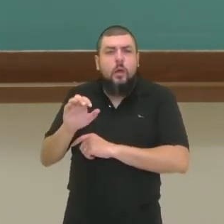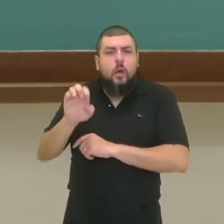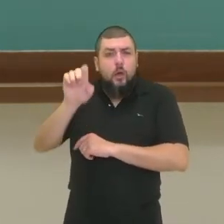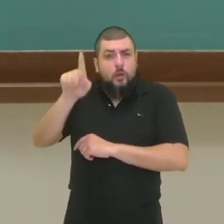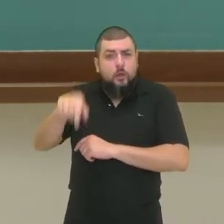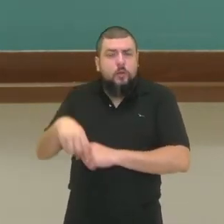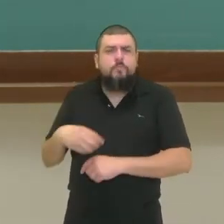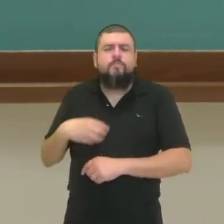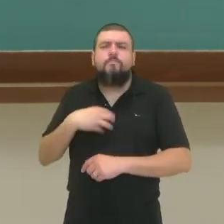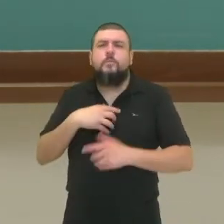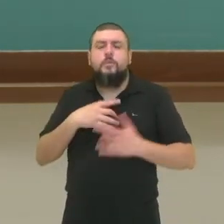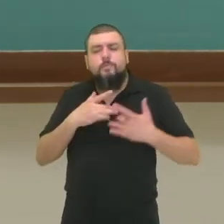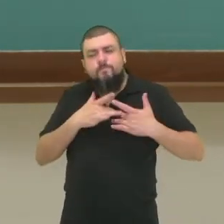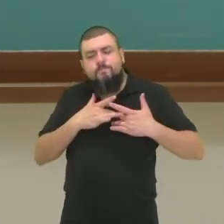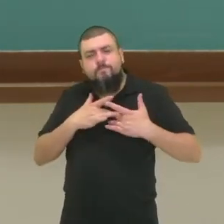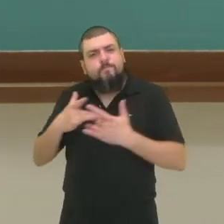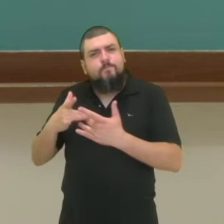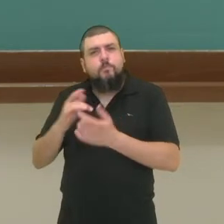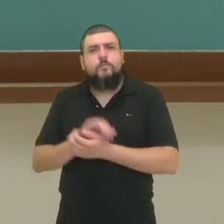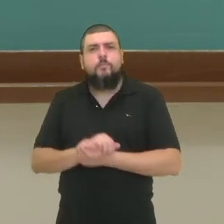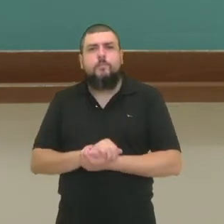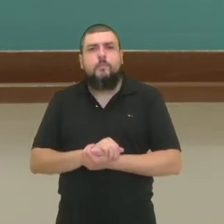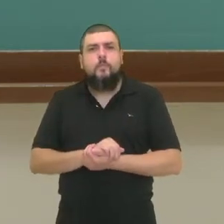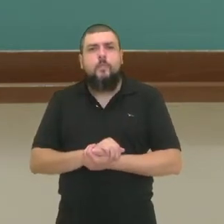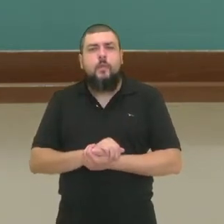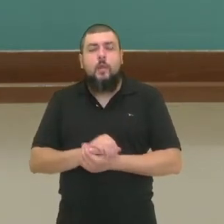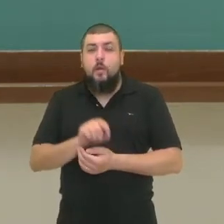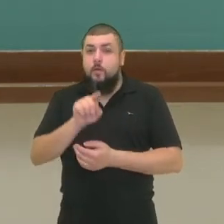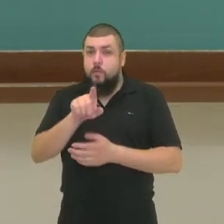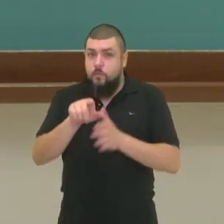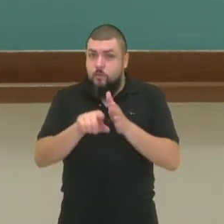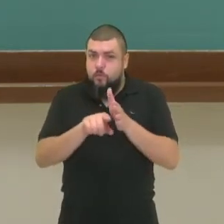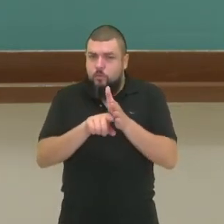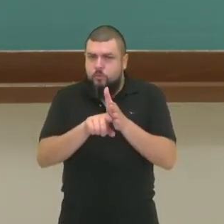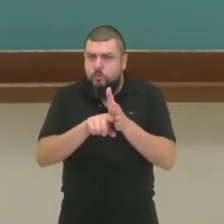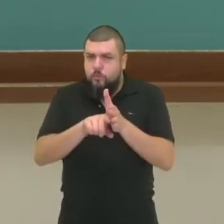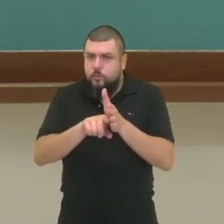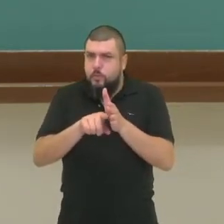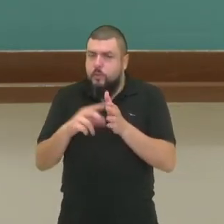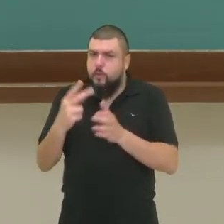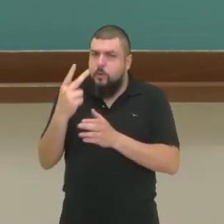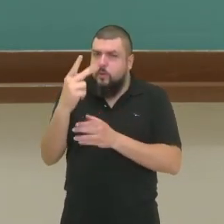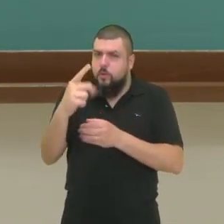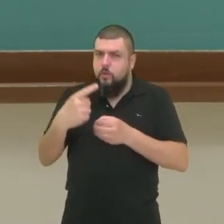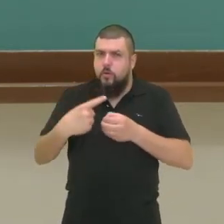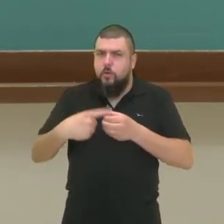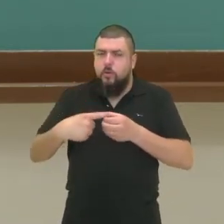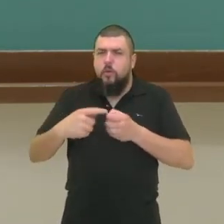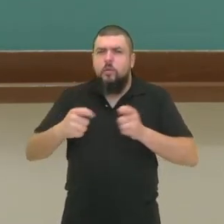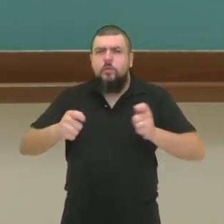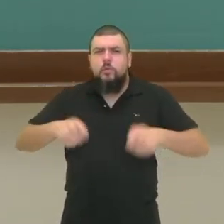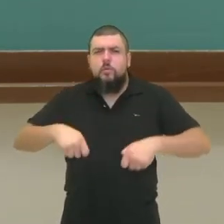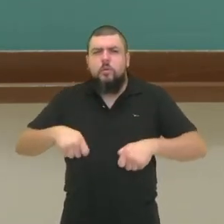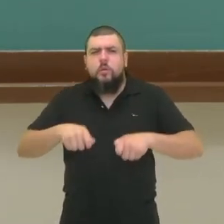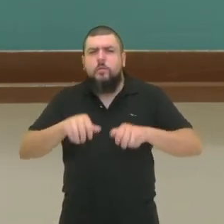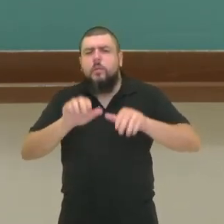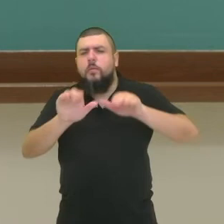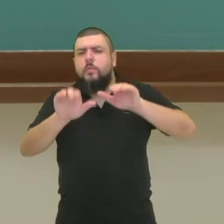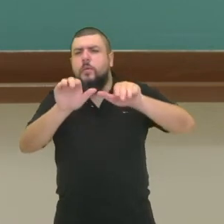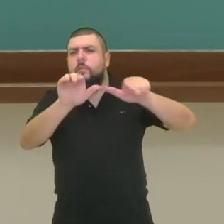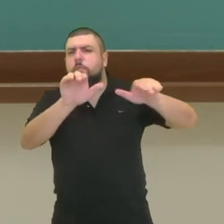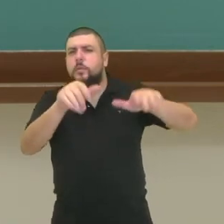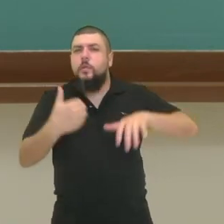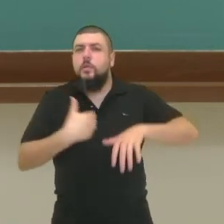Então, você pesquisando aí na sua cidade, você pode até mobilizar os seus colegas,